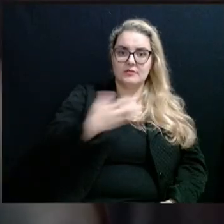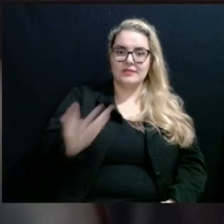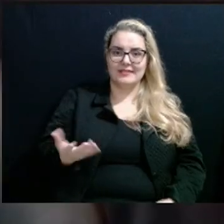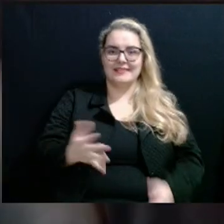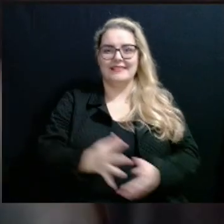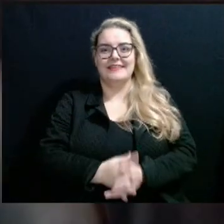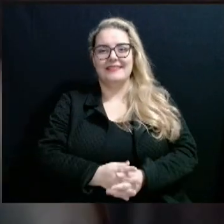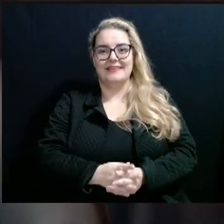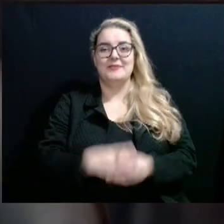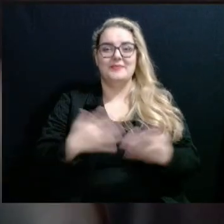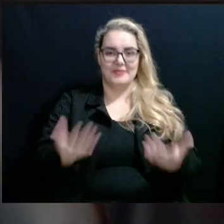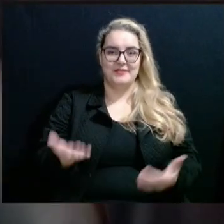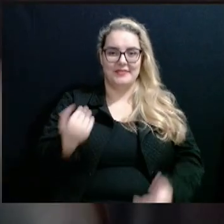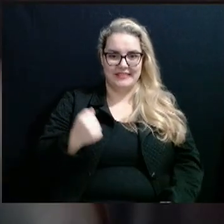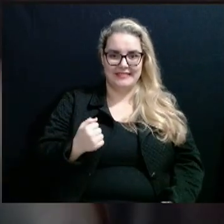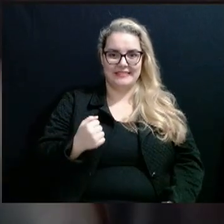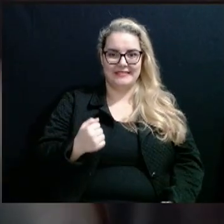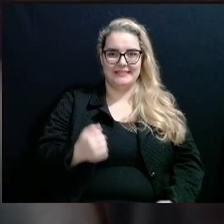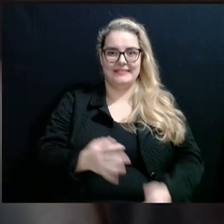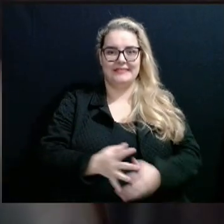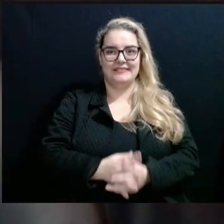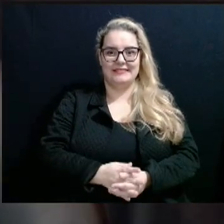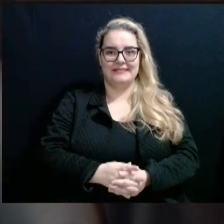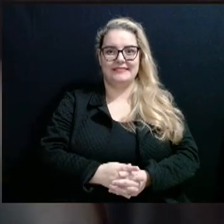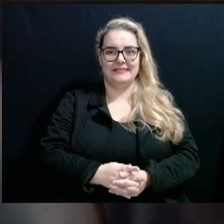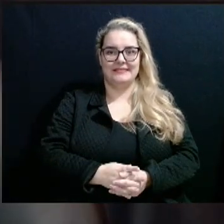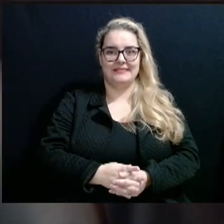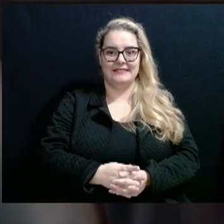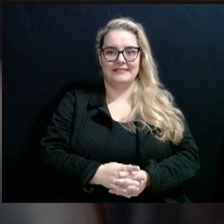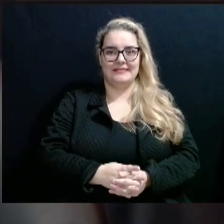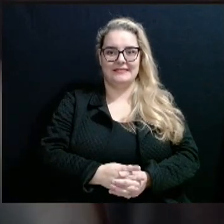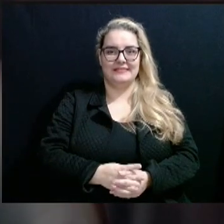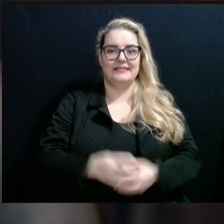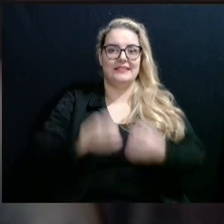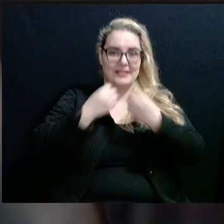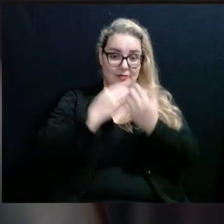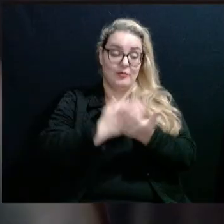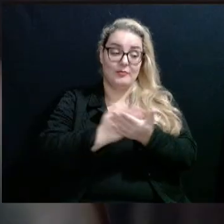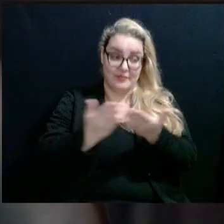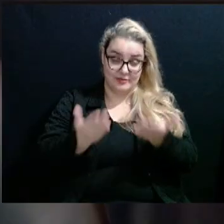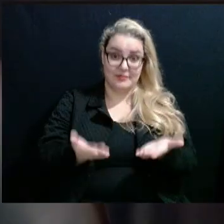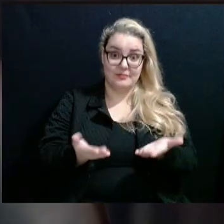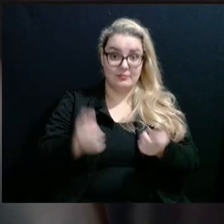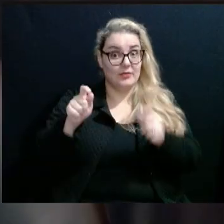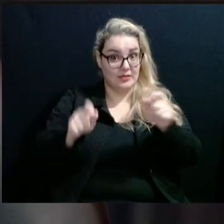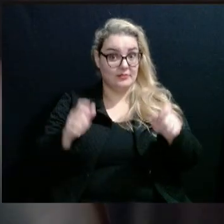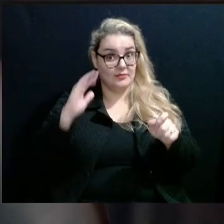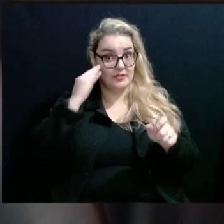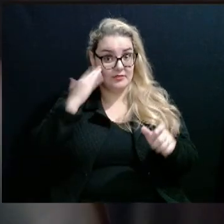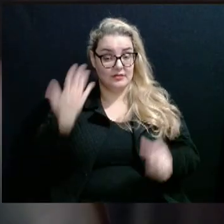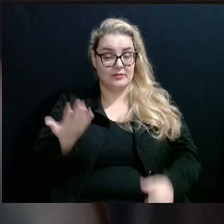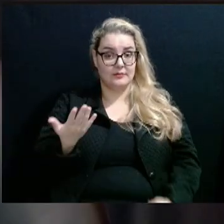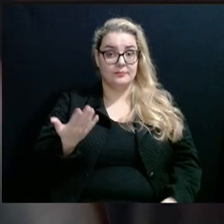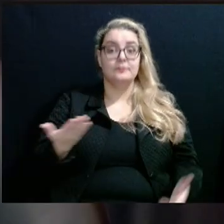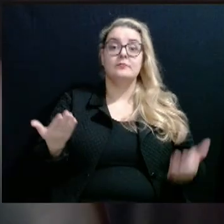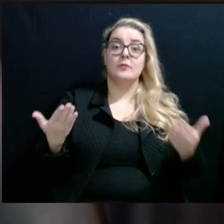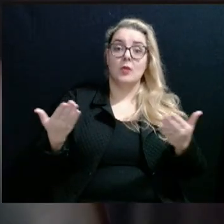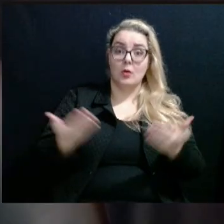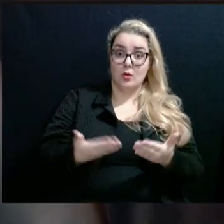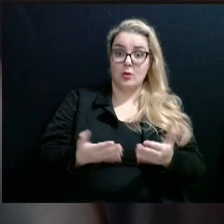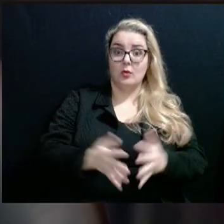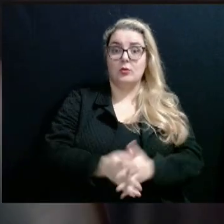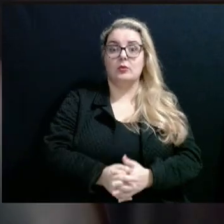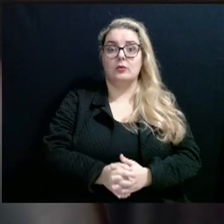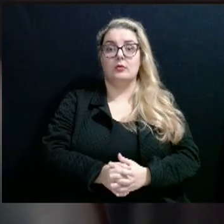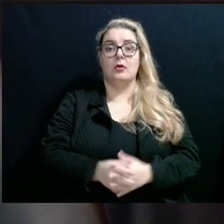Esse é um bom a gente começar por aí para que as pessoas entendam. Uhum. Hoje, a maioria das